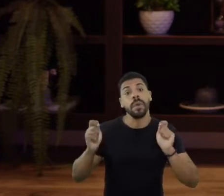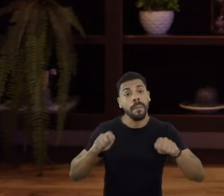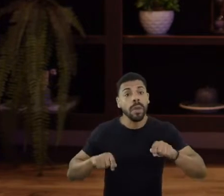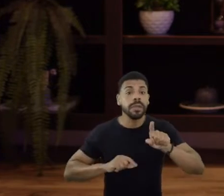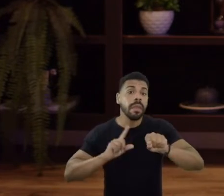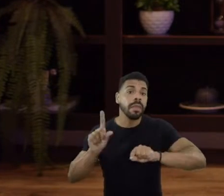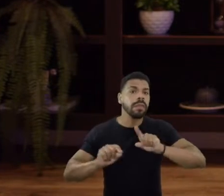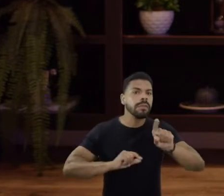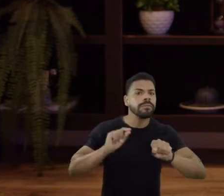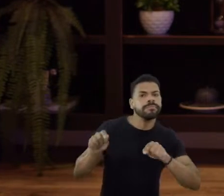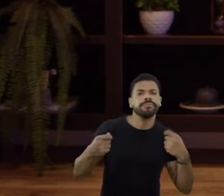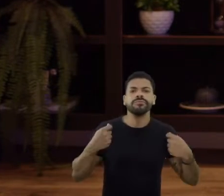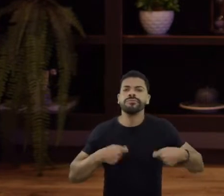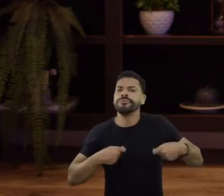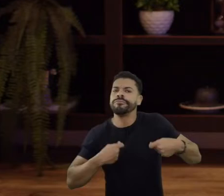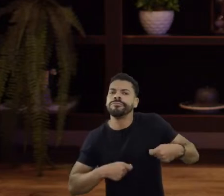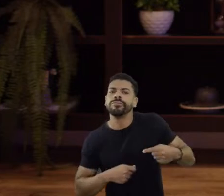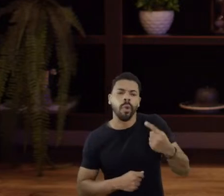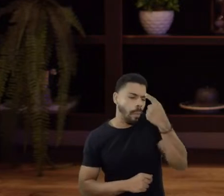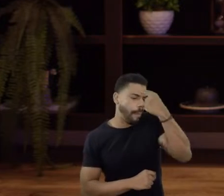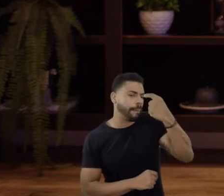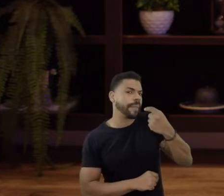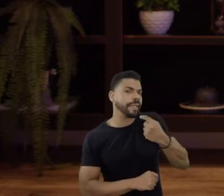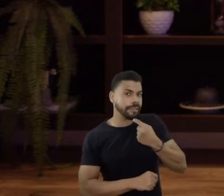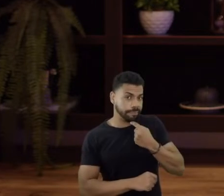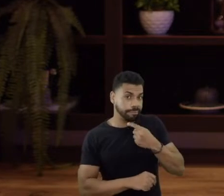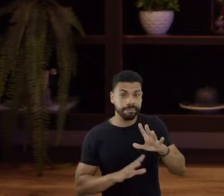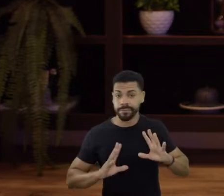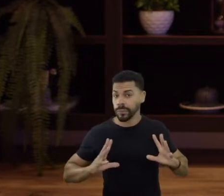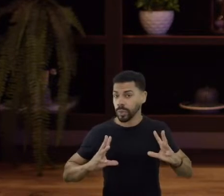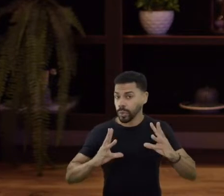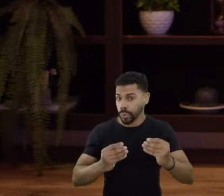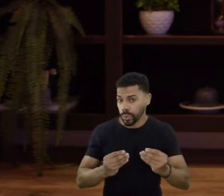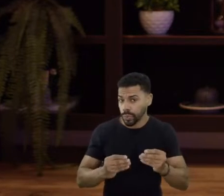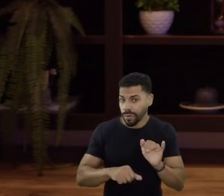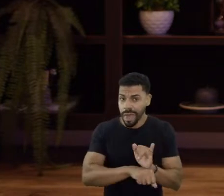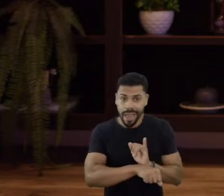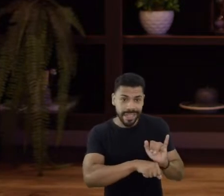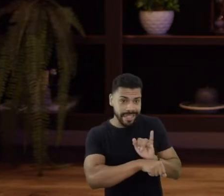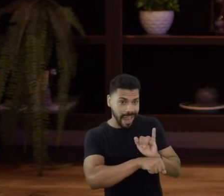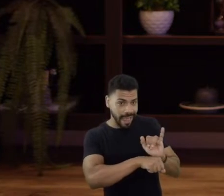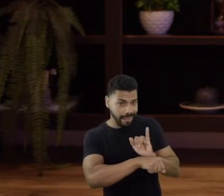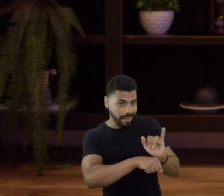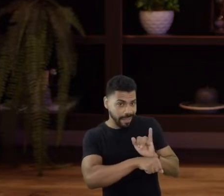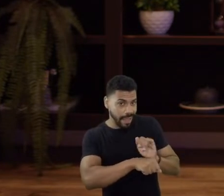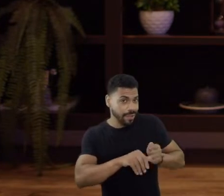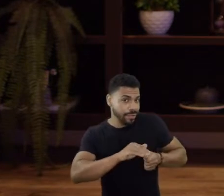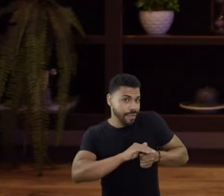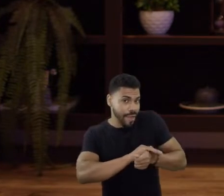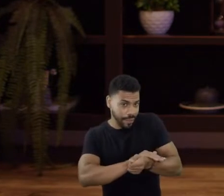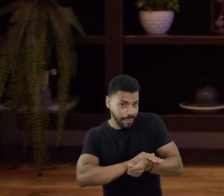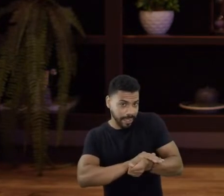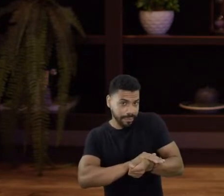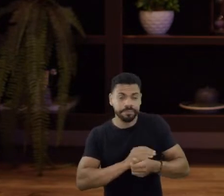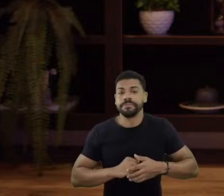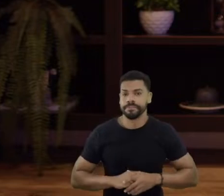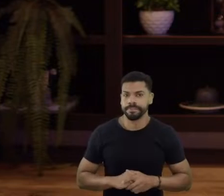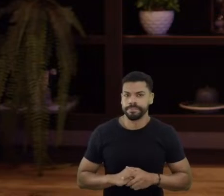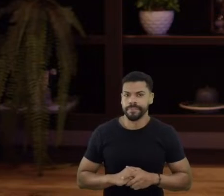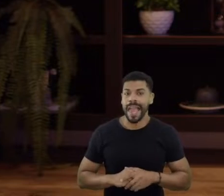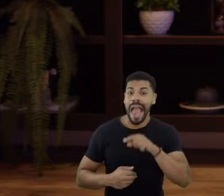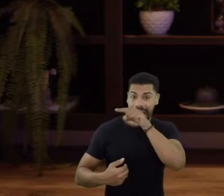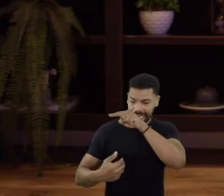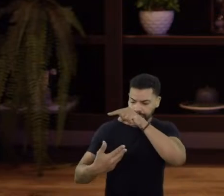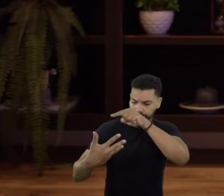conforme suas necessidade seu perfil né E tudo que você tem na sua estratégia de investimento tá tudo ali disponível aquele tipo de